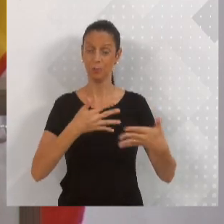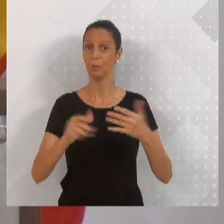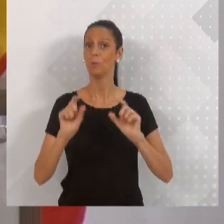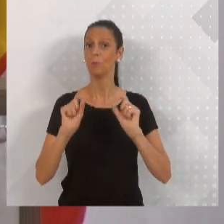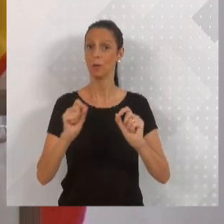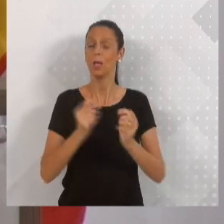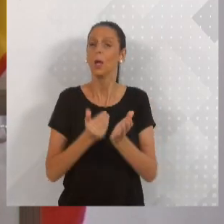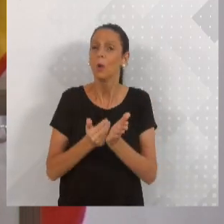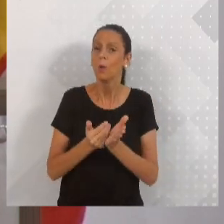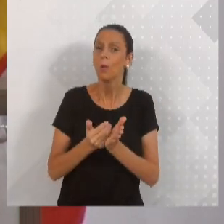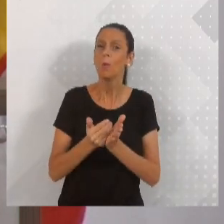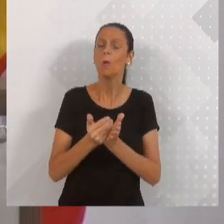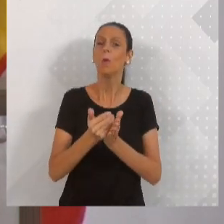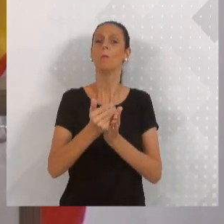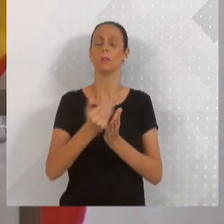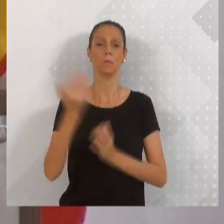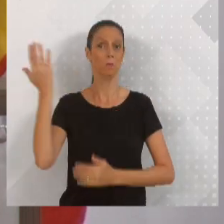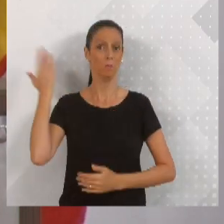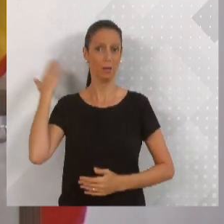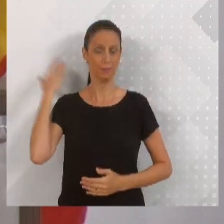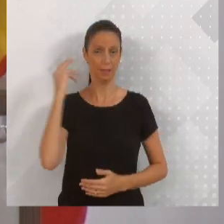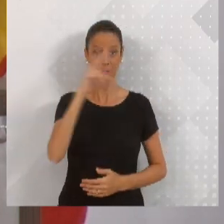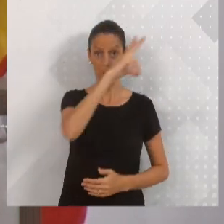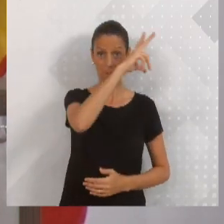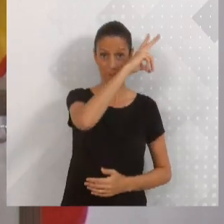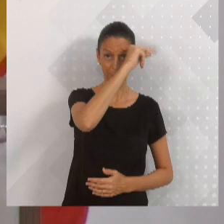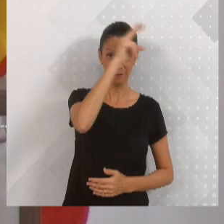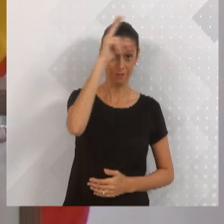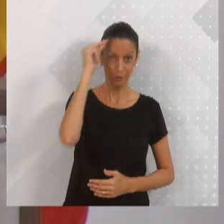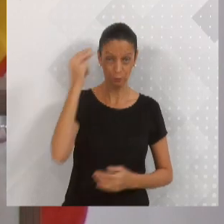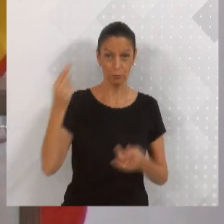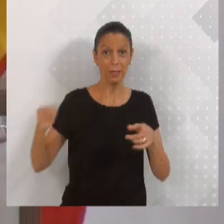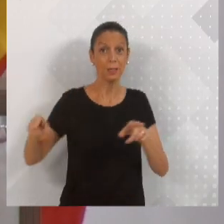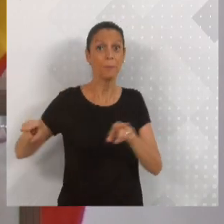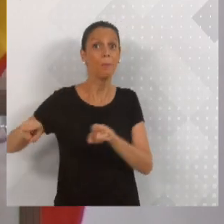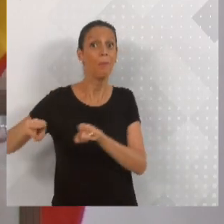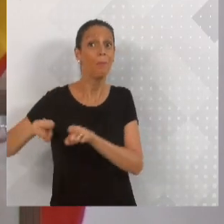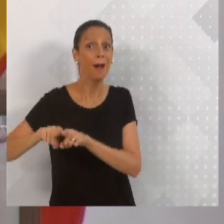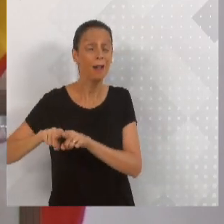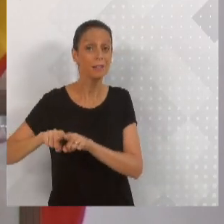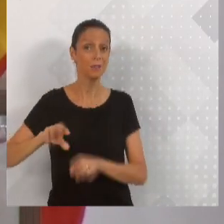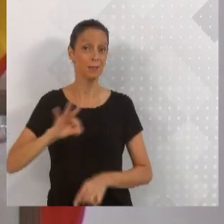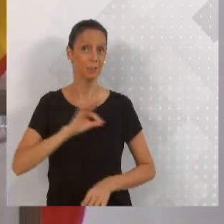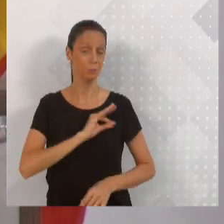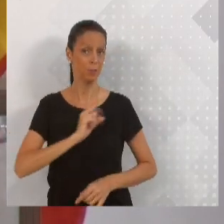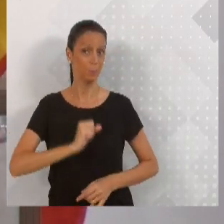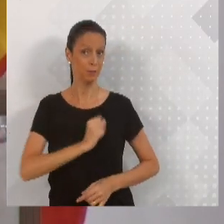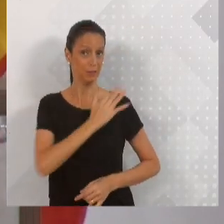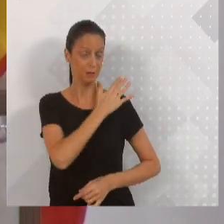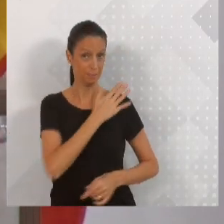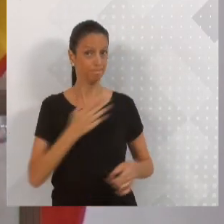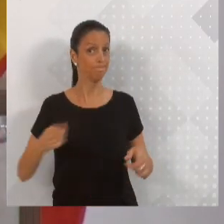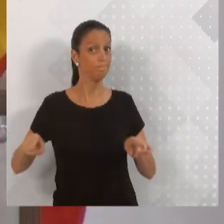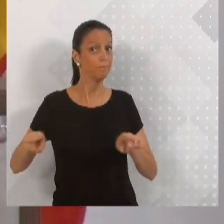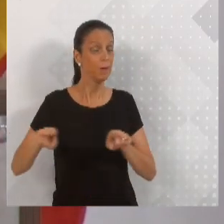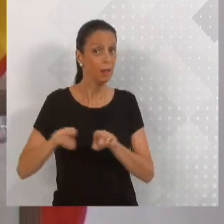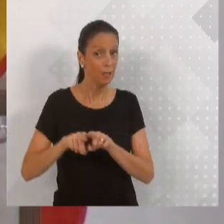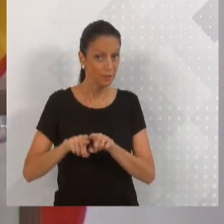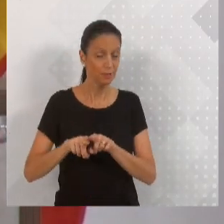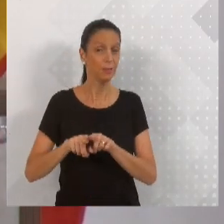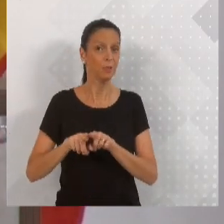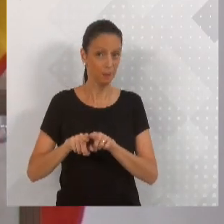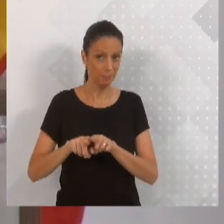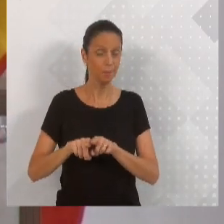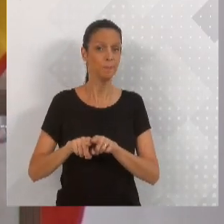iniciou tão logo esse convênio foi assinado né nesse reforço eh no policiamento ostensivo